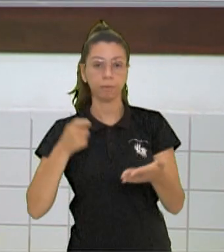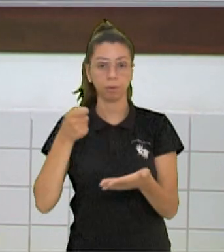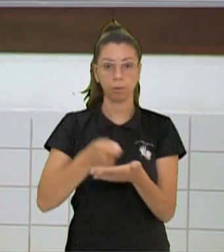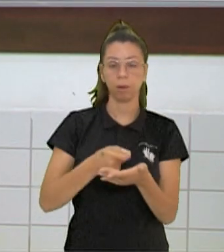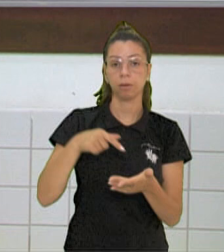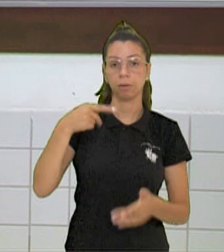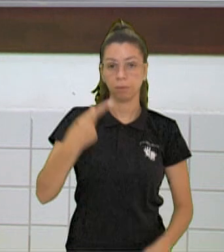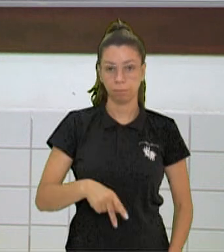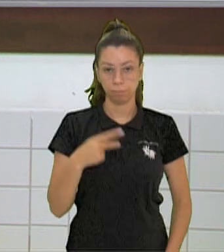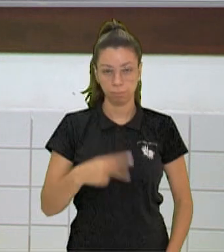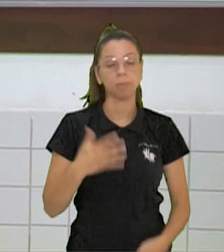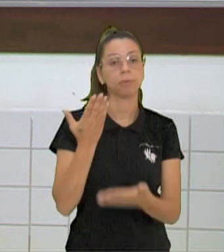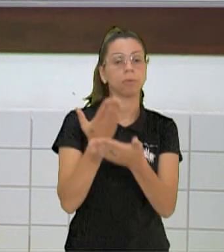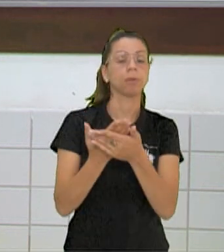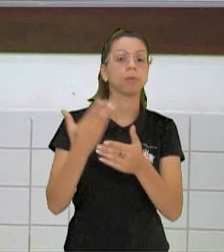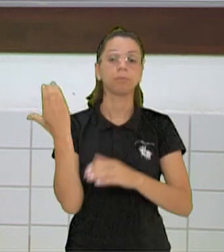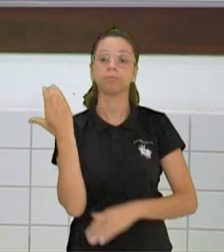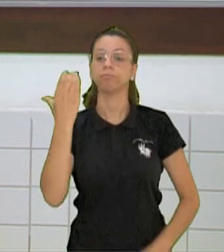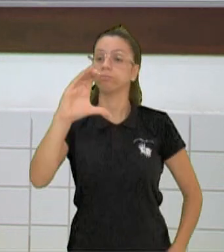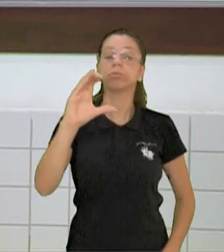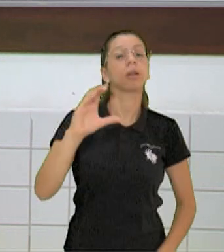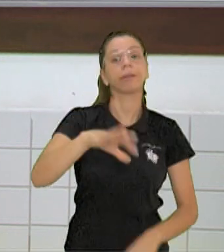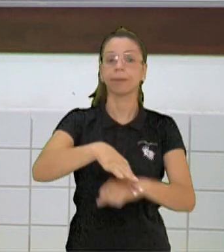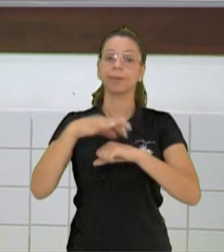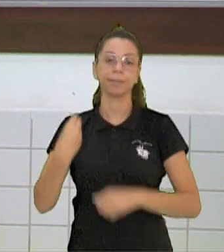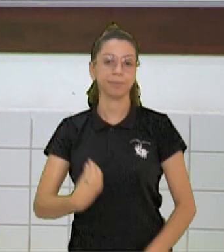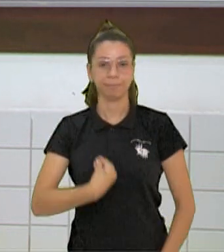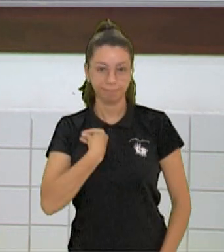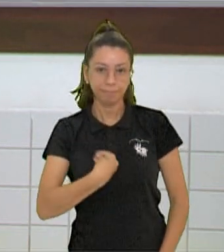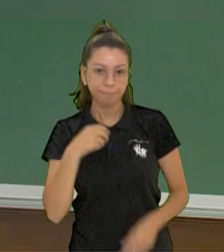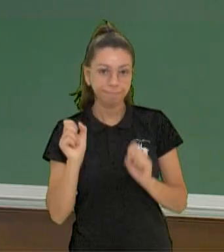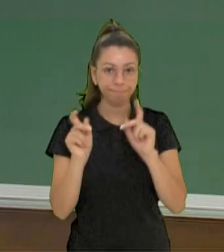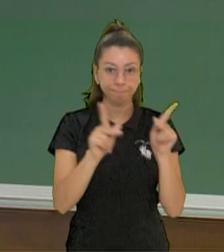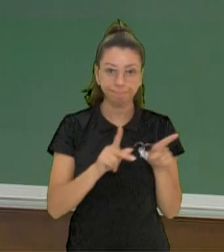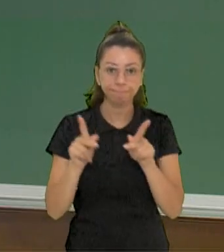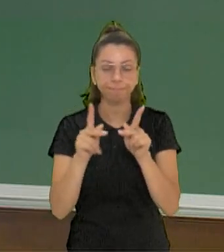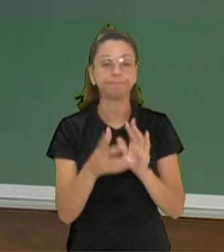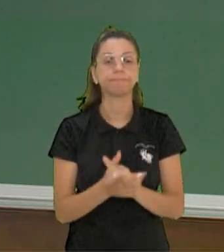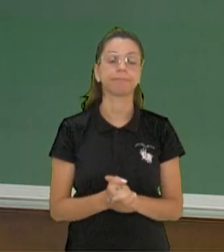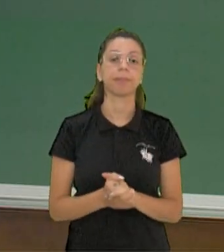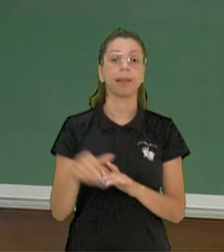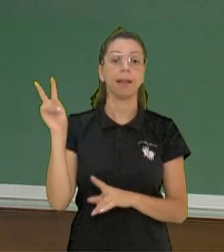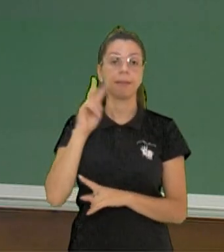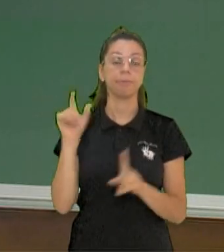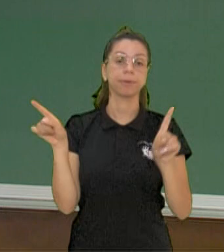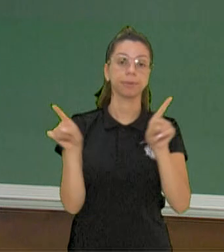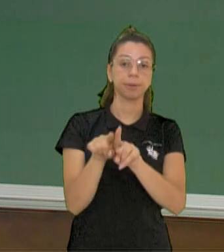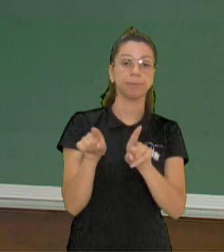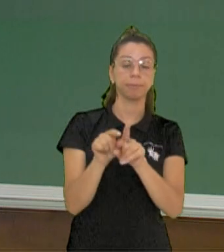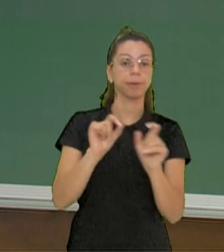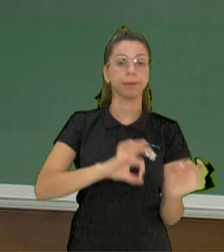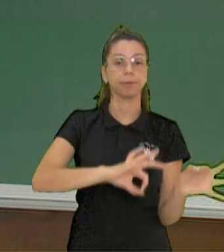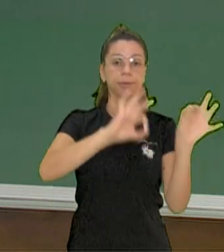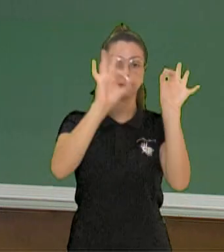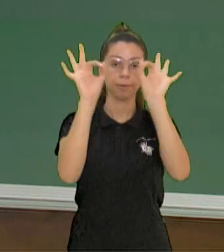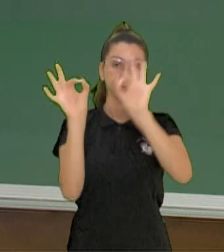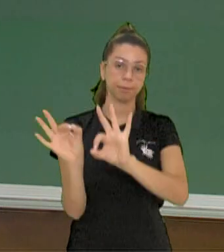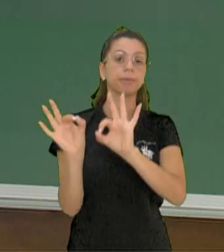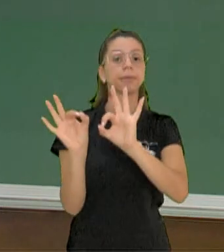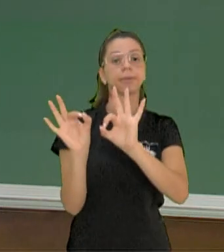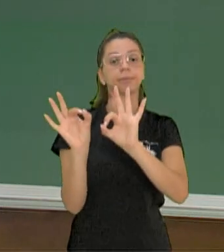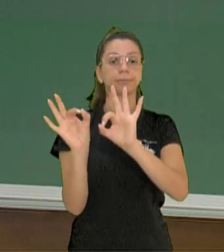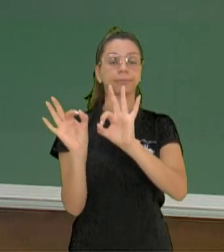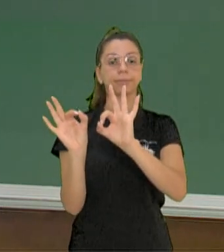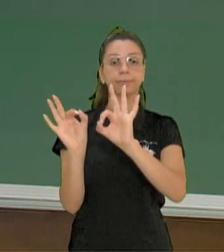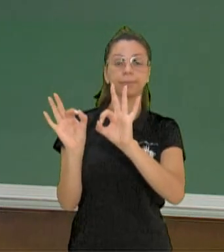atividade, envia atividade e garante a sua presença, beleza? Lembrando também que se você está nos assistindo,